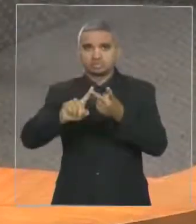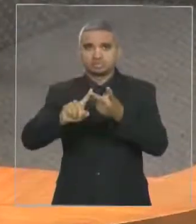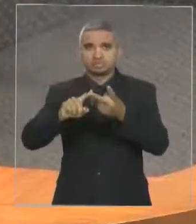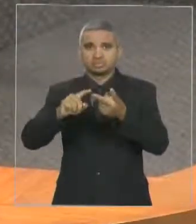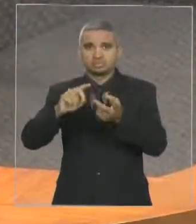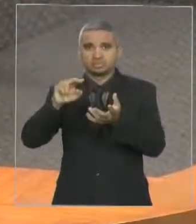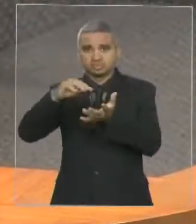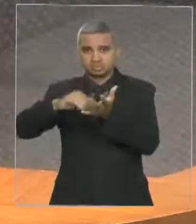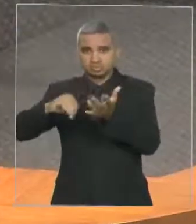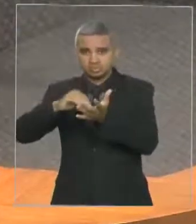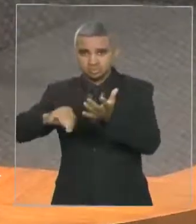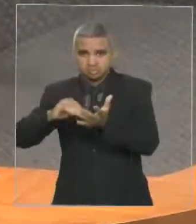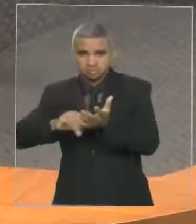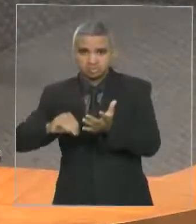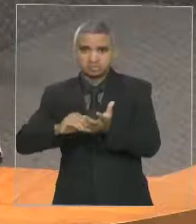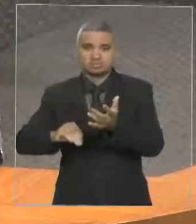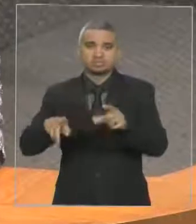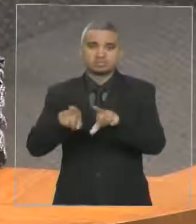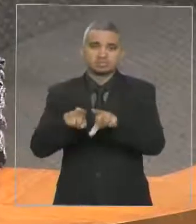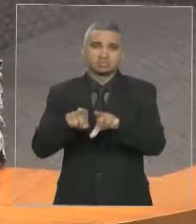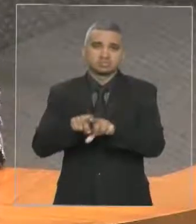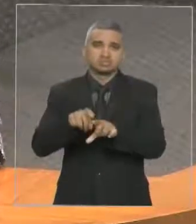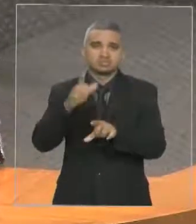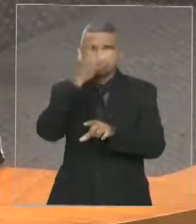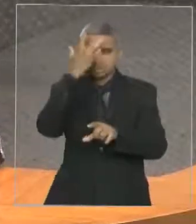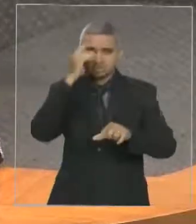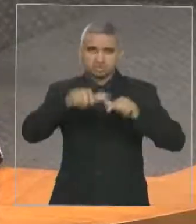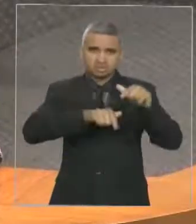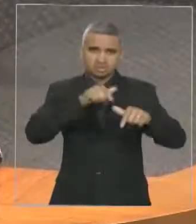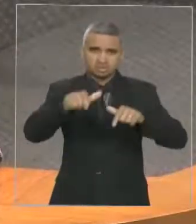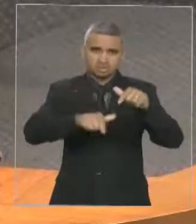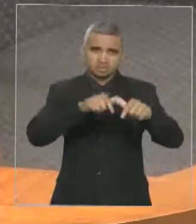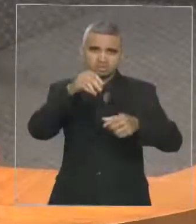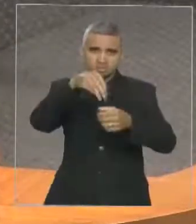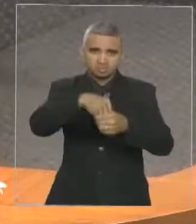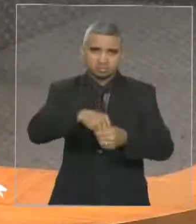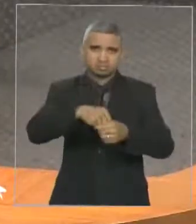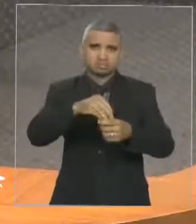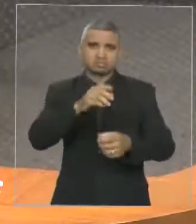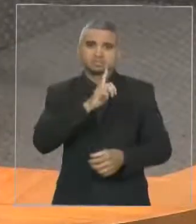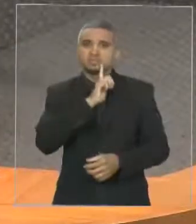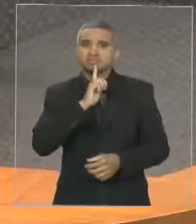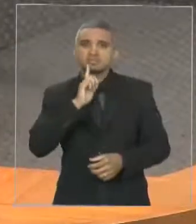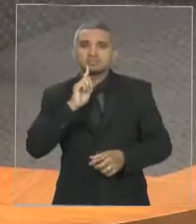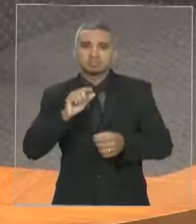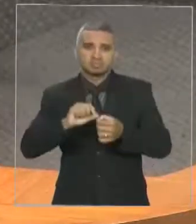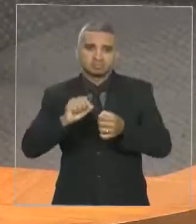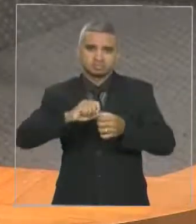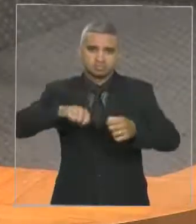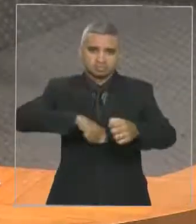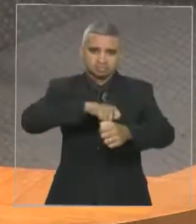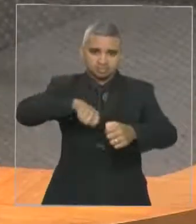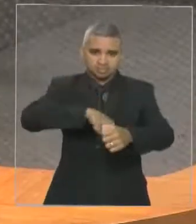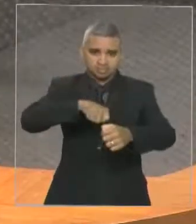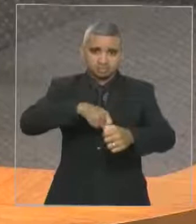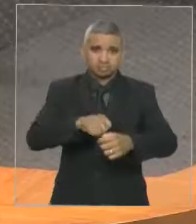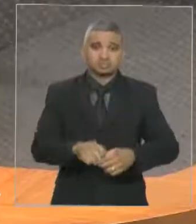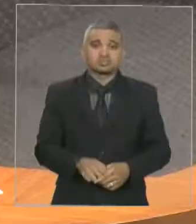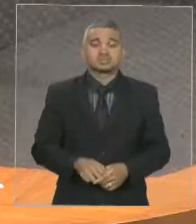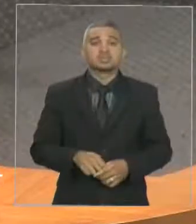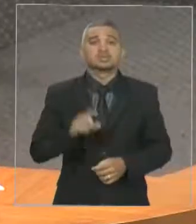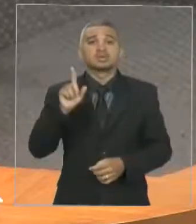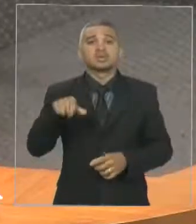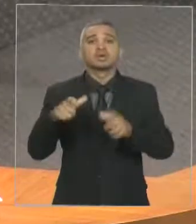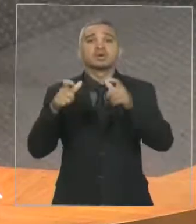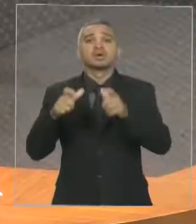escolar, vinculado ao programa. Estive ontem na abertura desse encontro, no auditório Fernando Falcão,